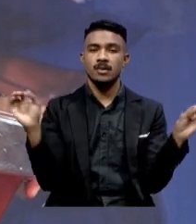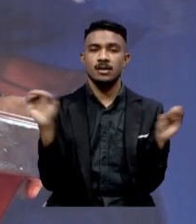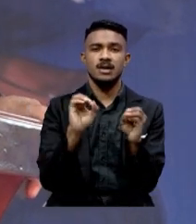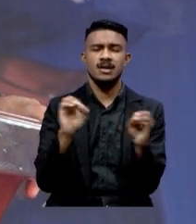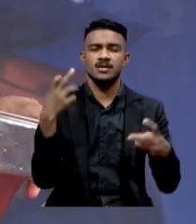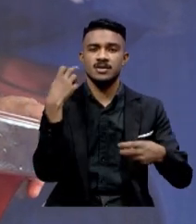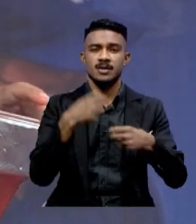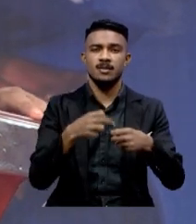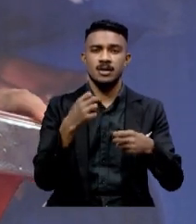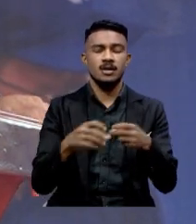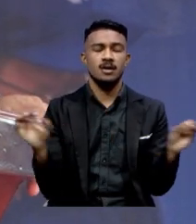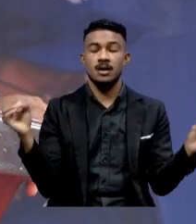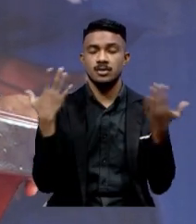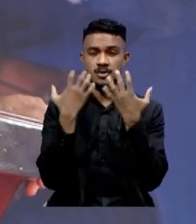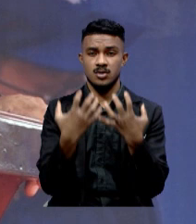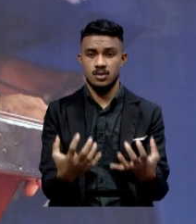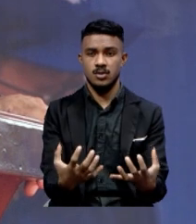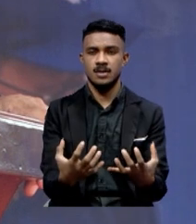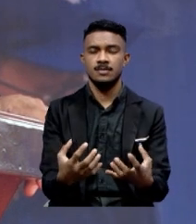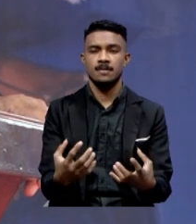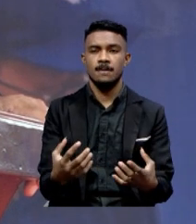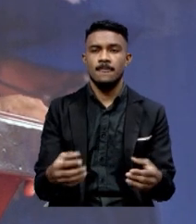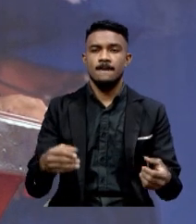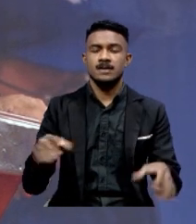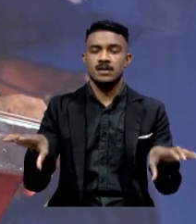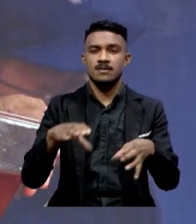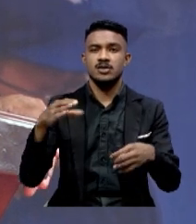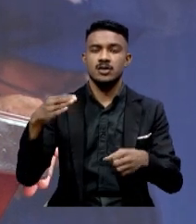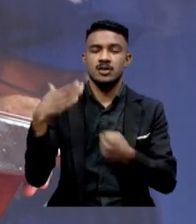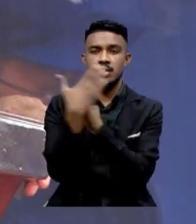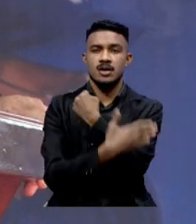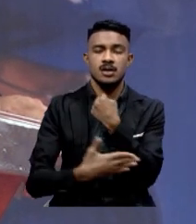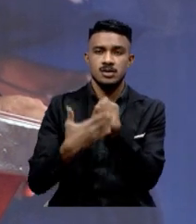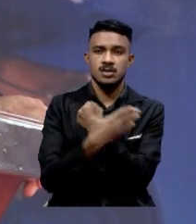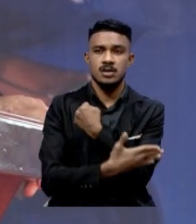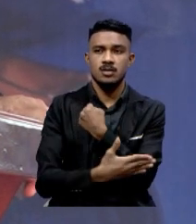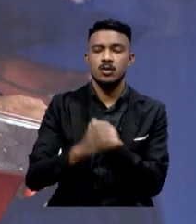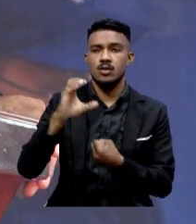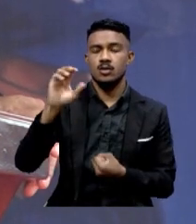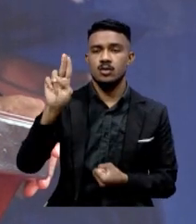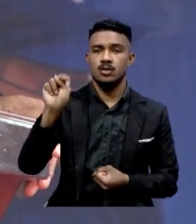complicado, la os toda, Sistema Nações Unidas, a nossa Unicef e